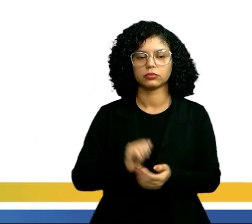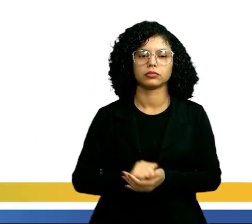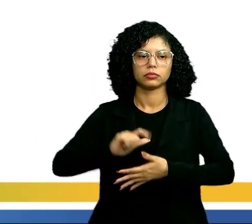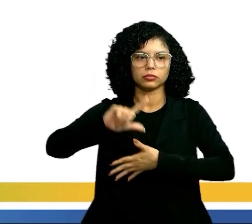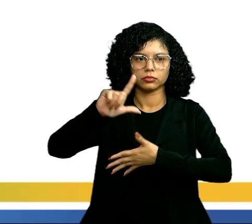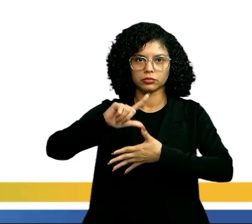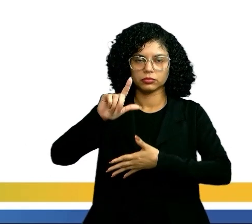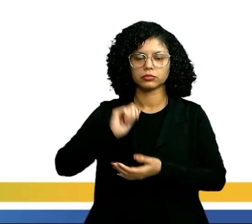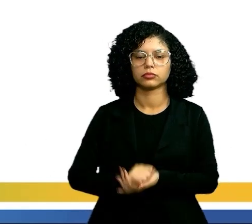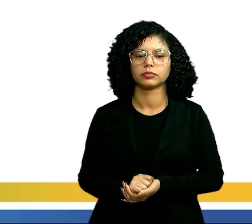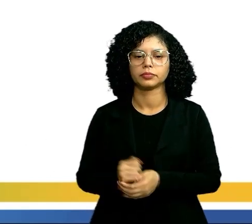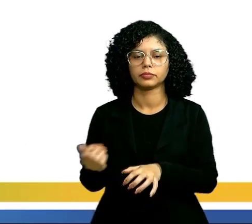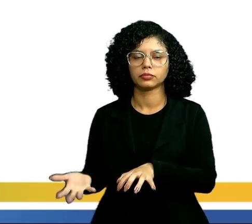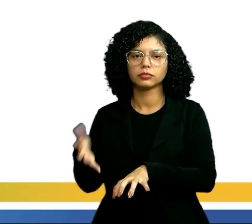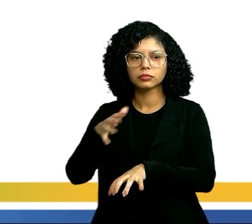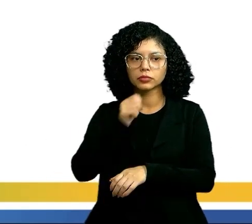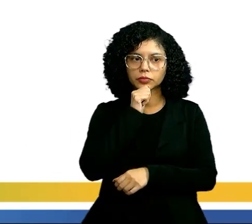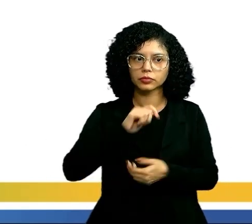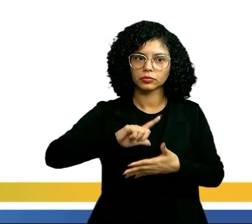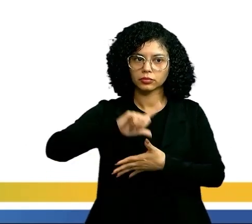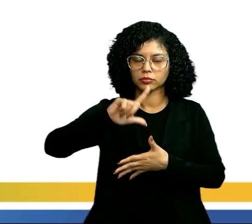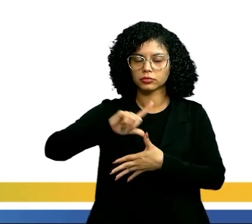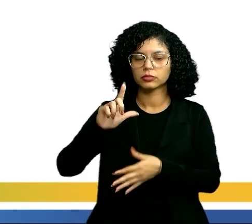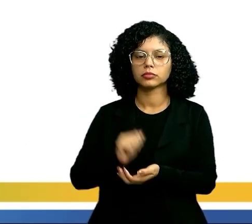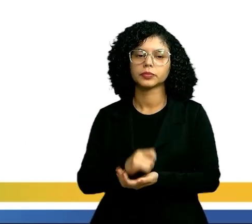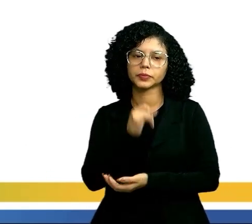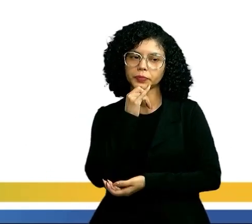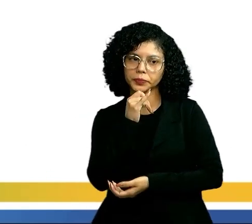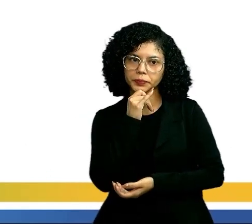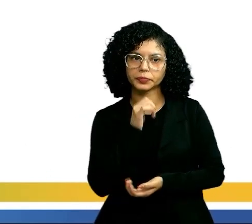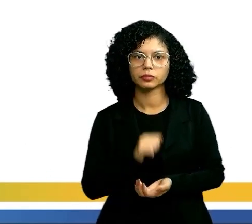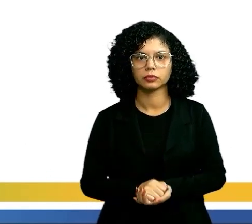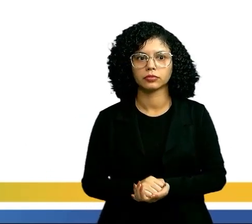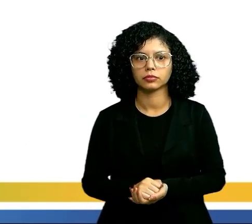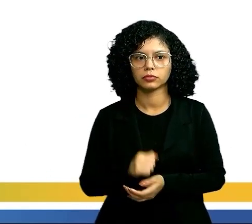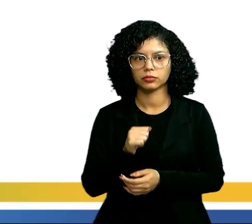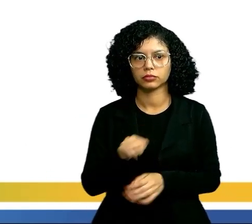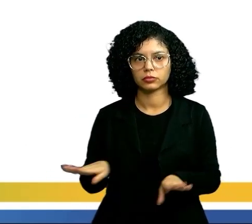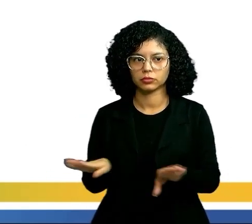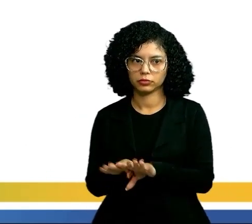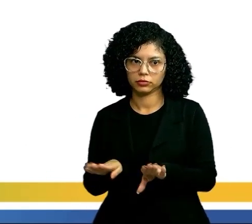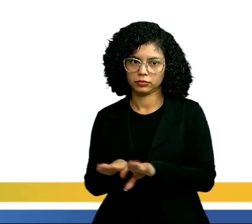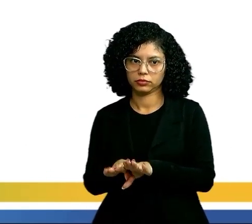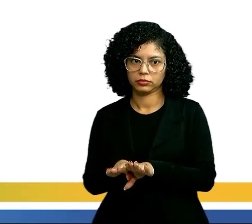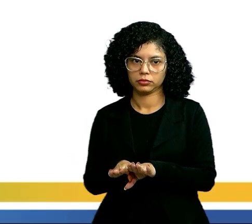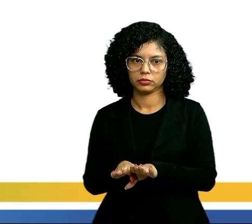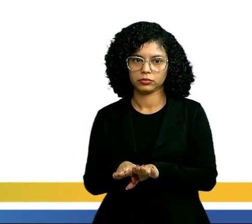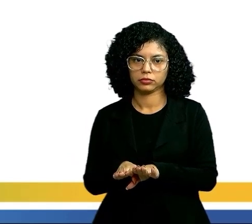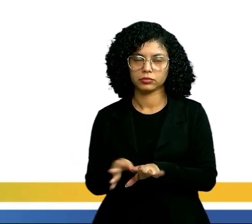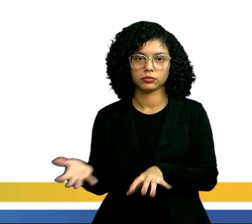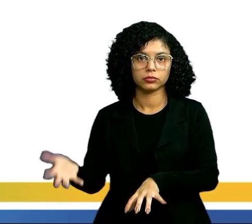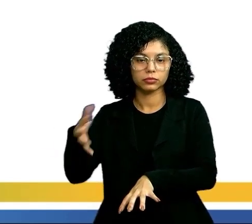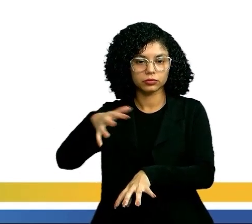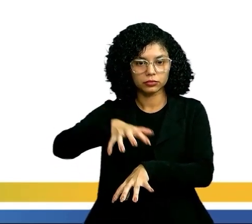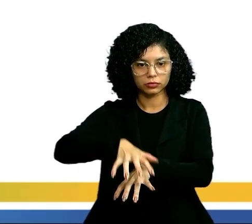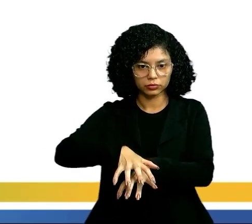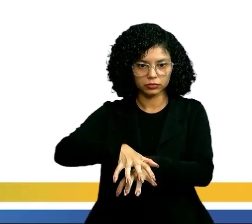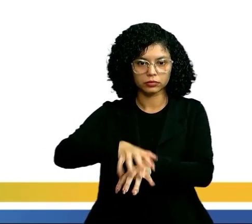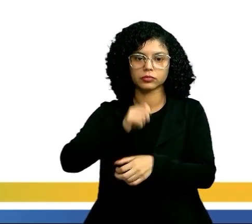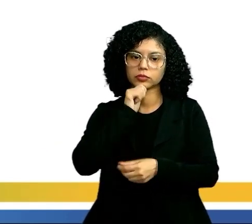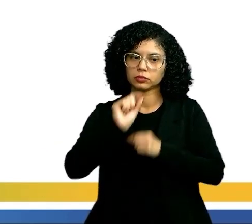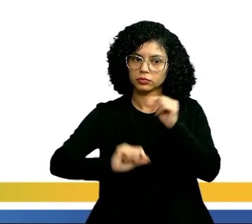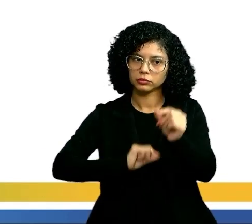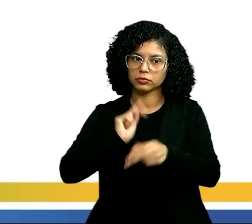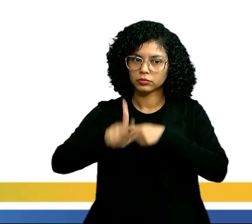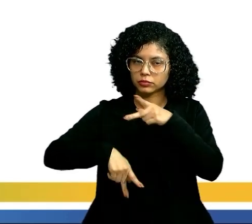Latina. A América anglo-saxônica, por exemplo, foi colonizada em um tipo de colonização